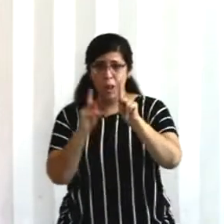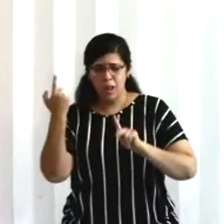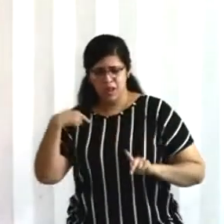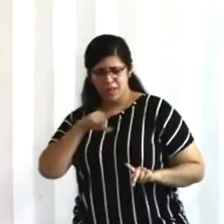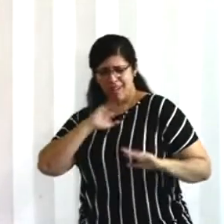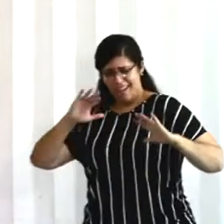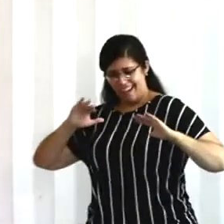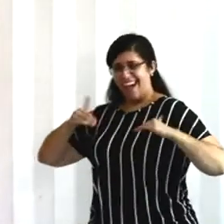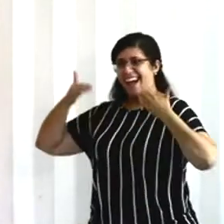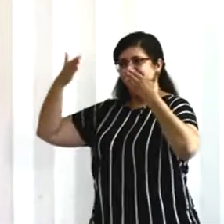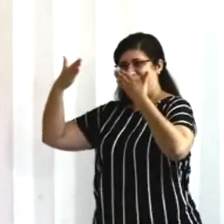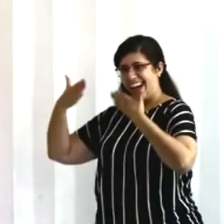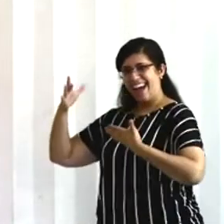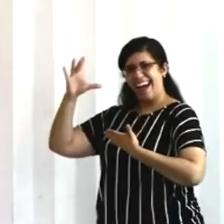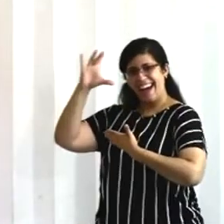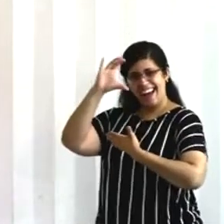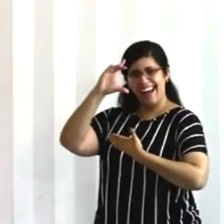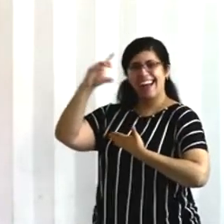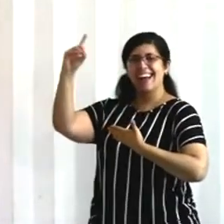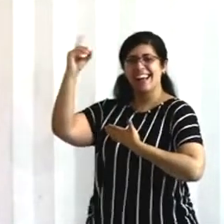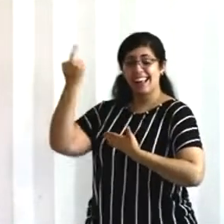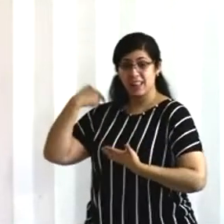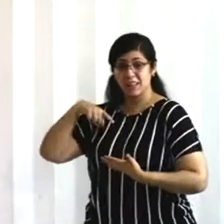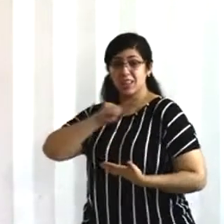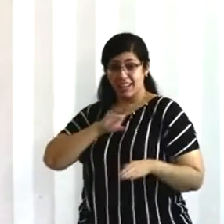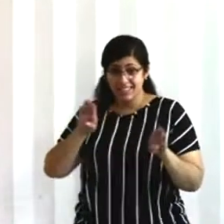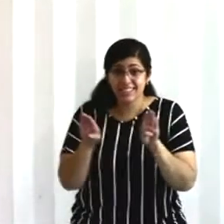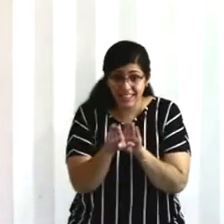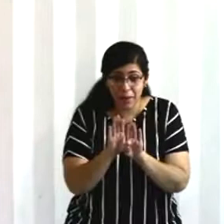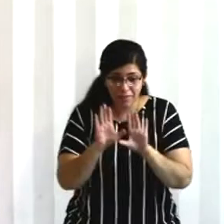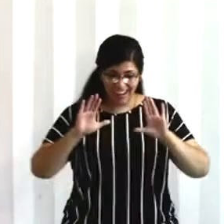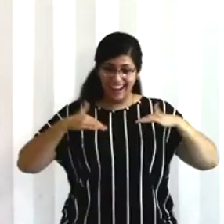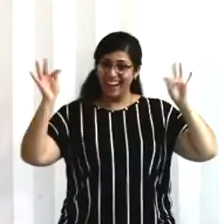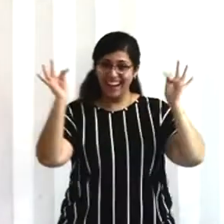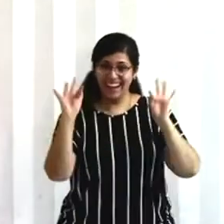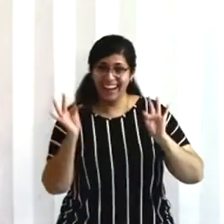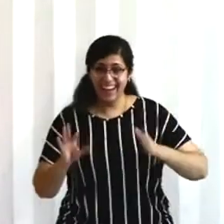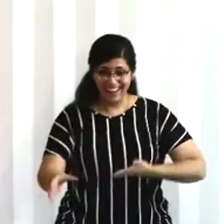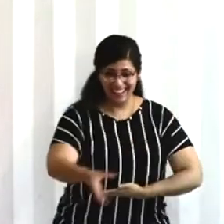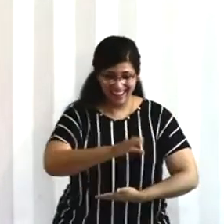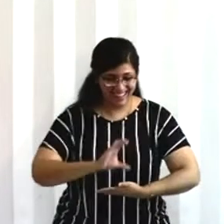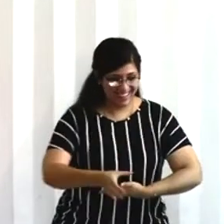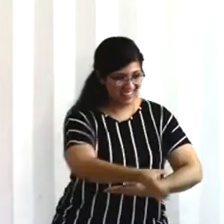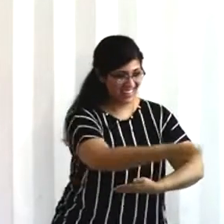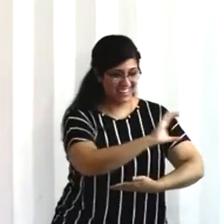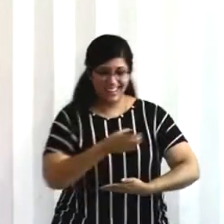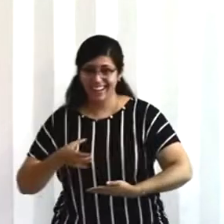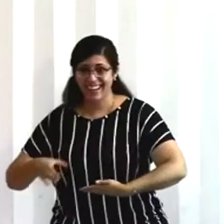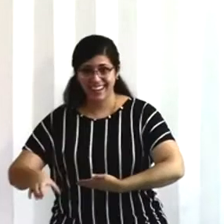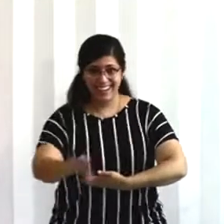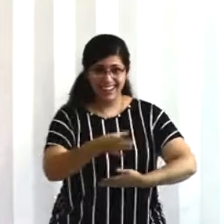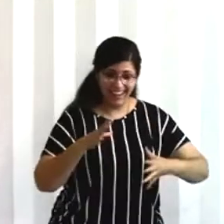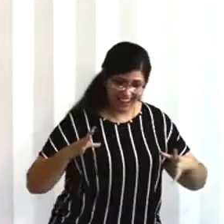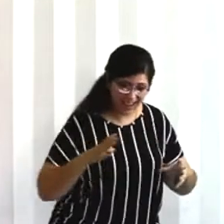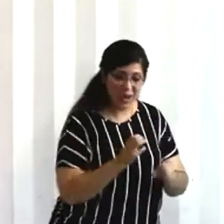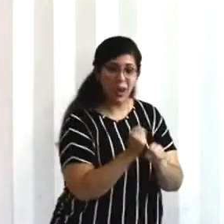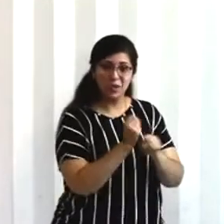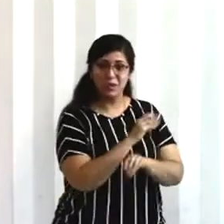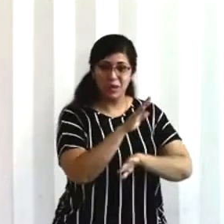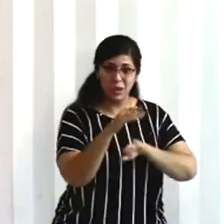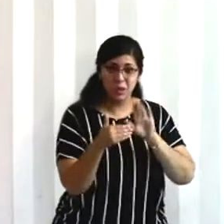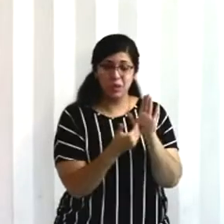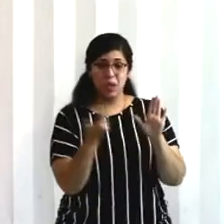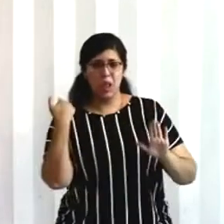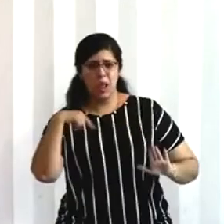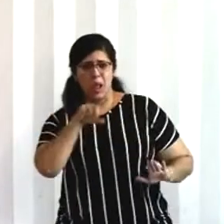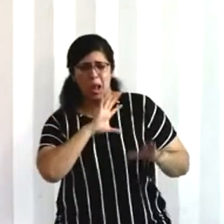dele, como se alegram a ceifa e como exultam quando repartem os despojos. Porque tu quebrastes o jugo